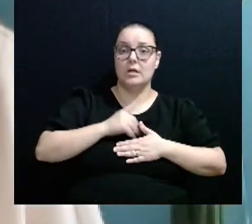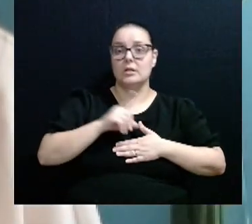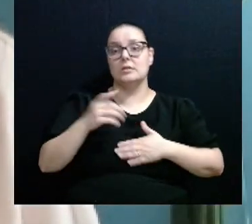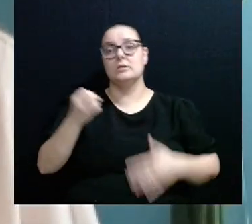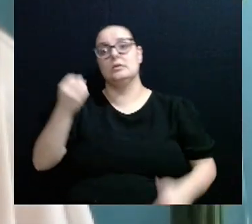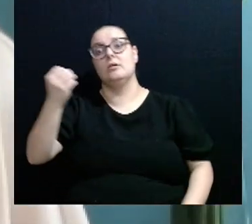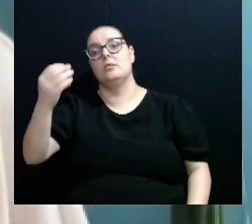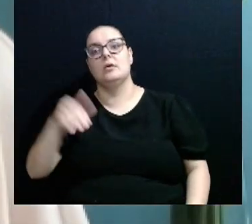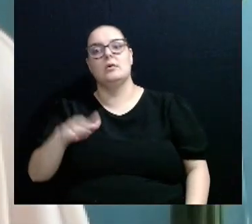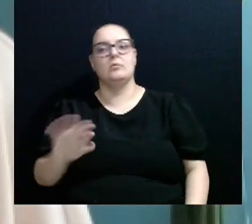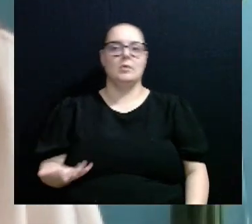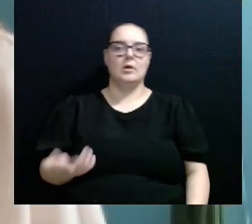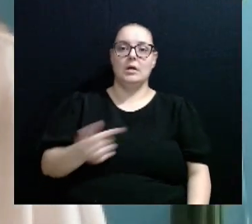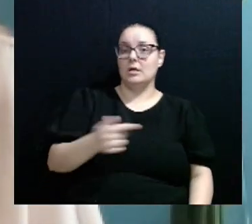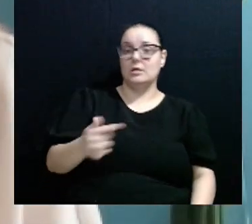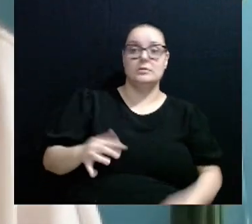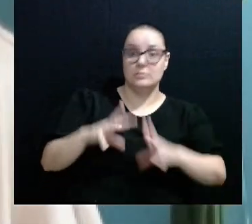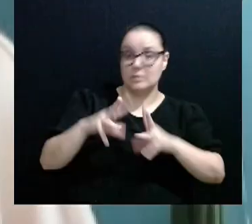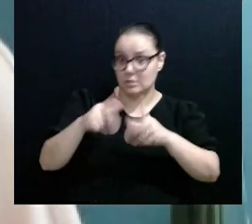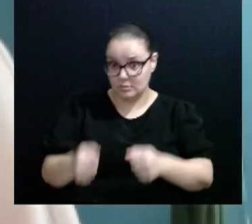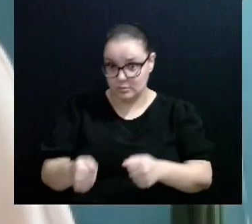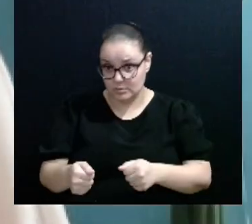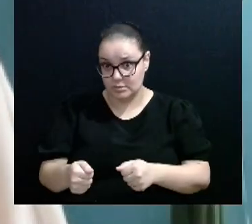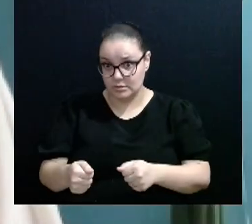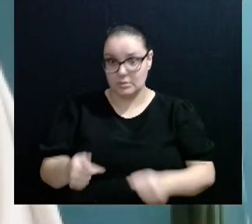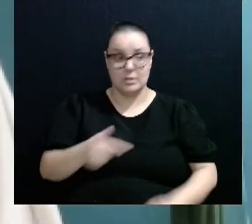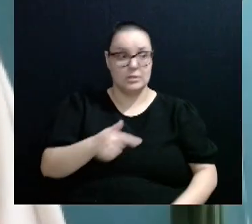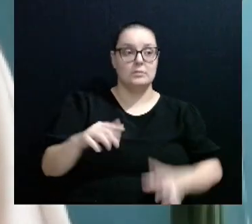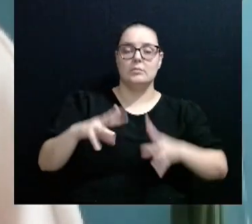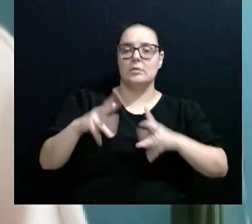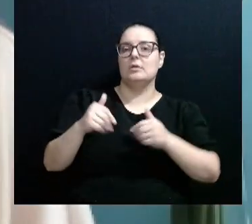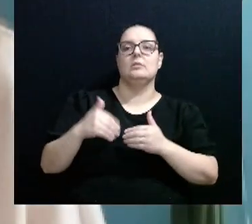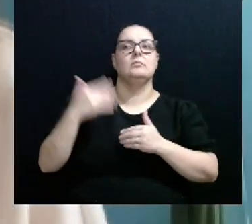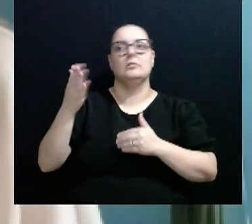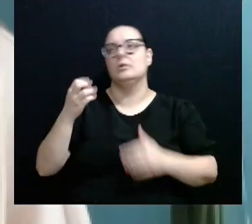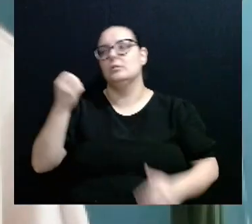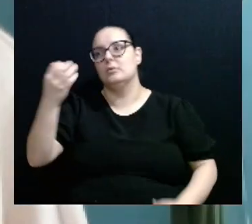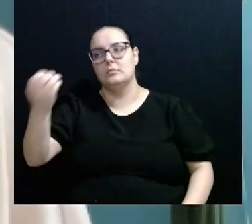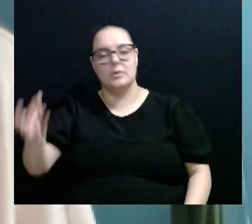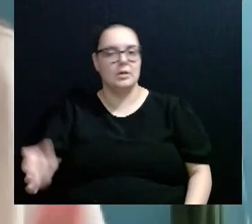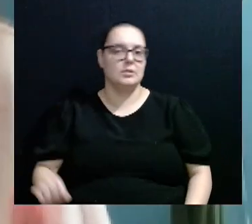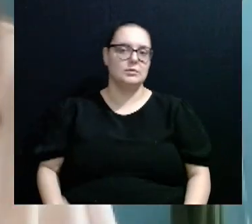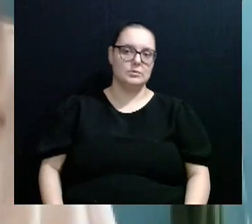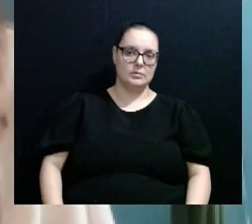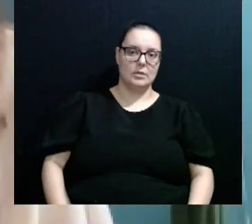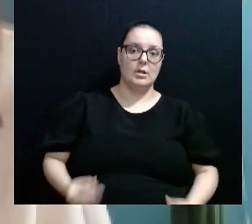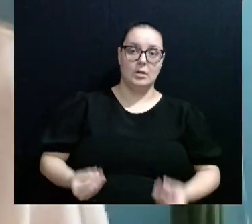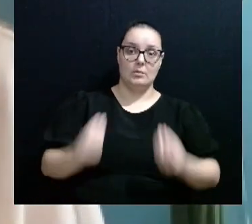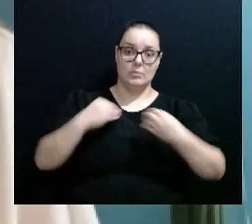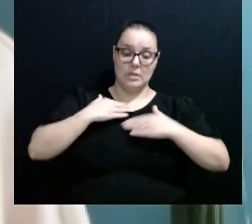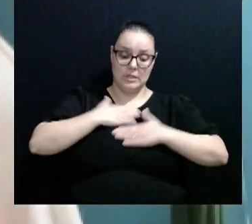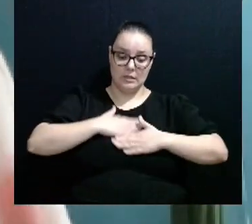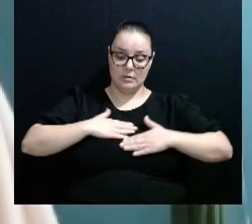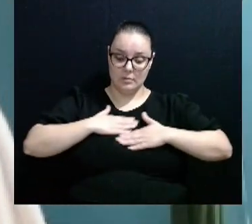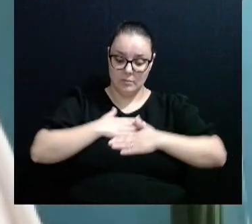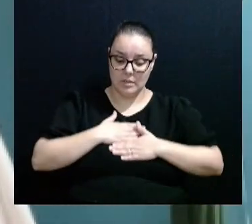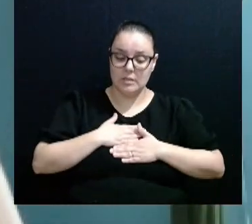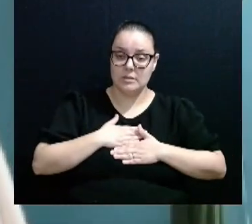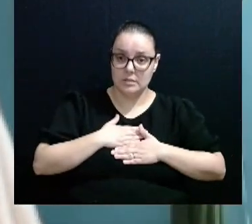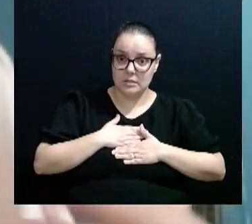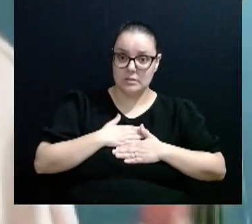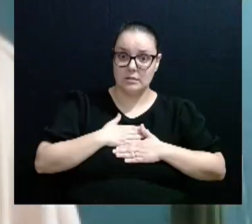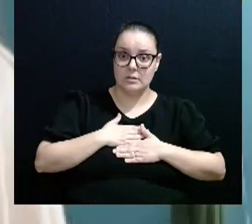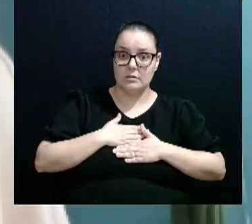semana toda, passar a semana toda fora em viagens. Me traz prazer, no meu caso, eu tenho